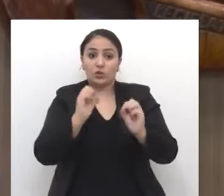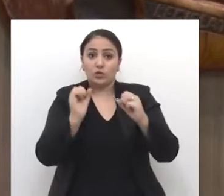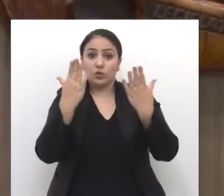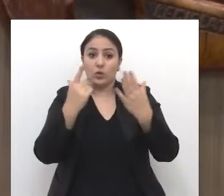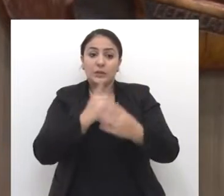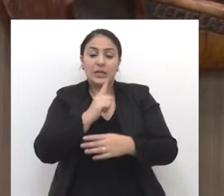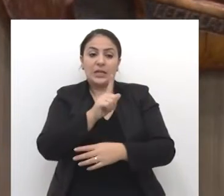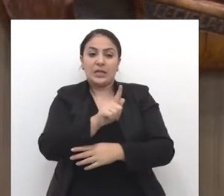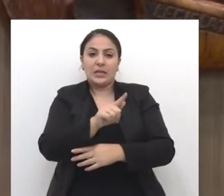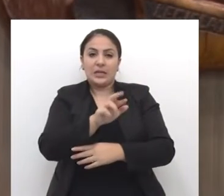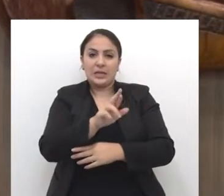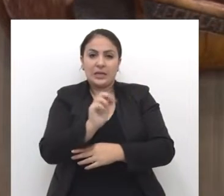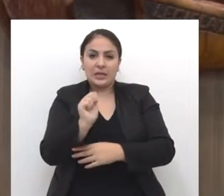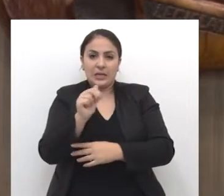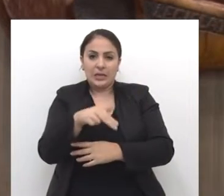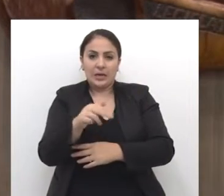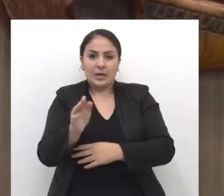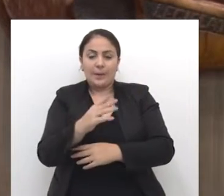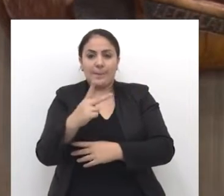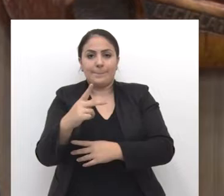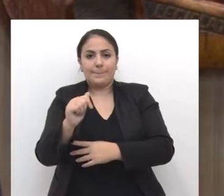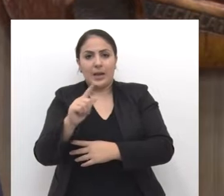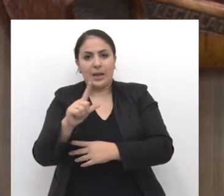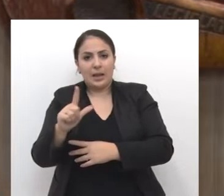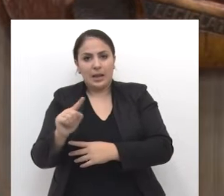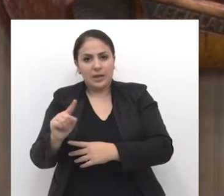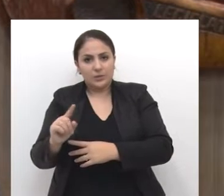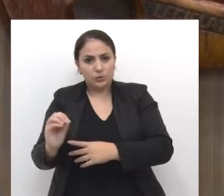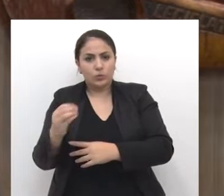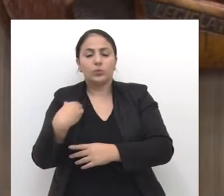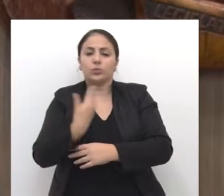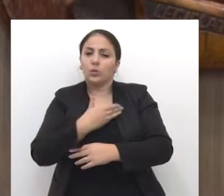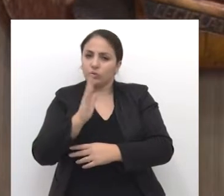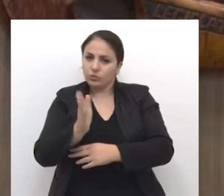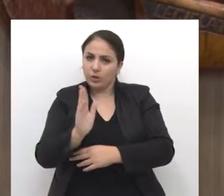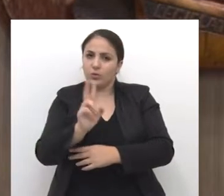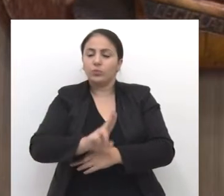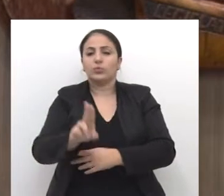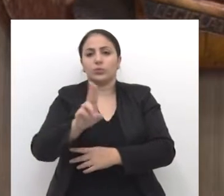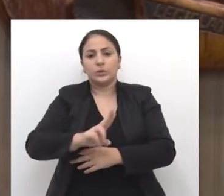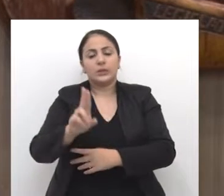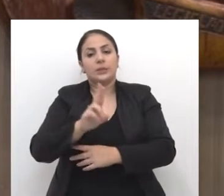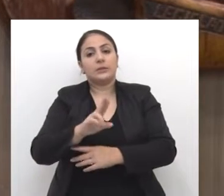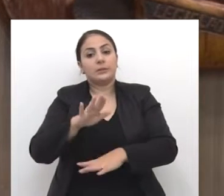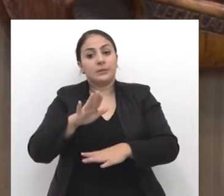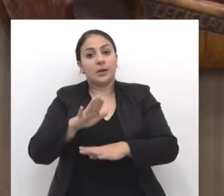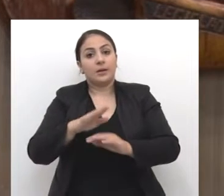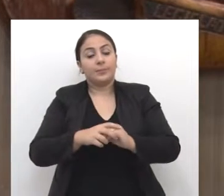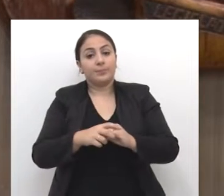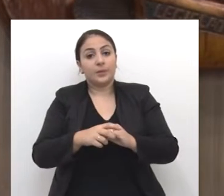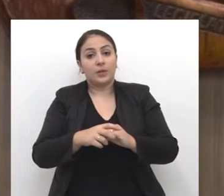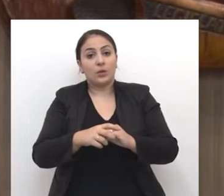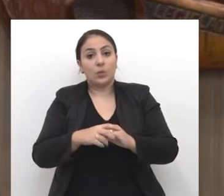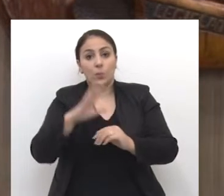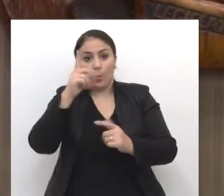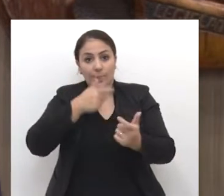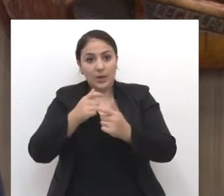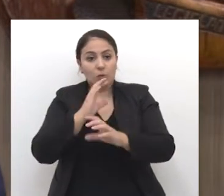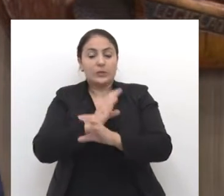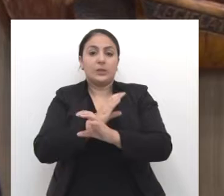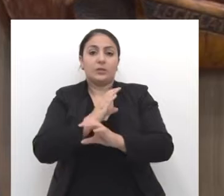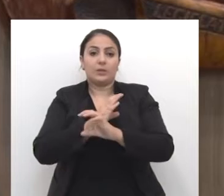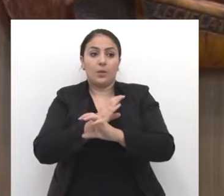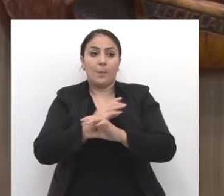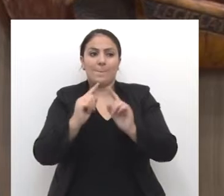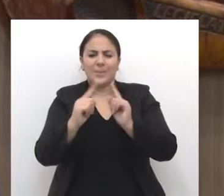shows que nós temos no Gran Palácio, a gente já utiliza o bombeiro civil, né, na maioria dos shows, depende da proporção, mas a